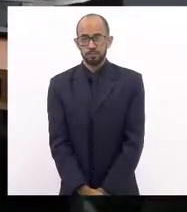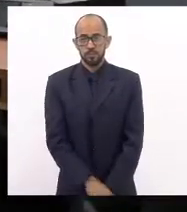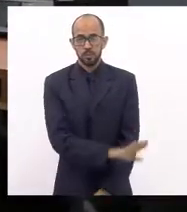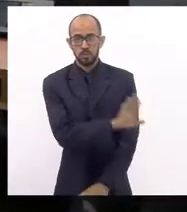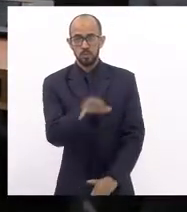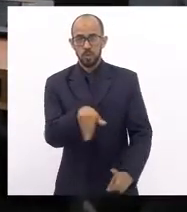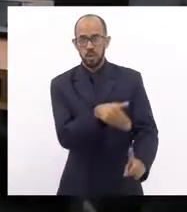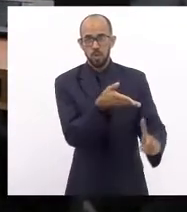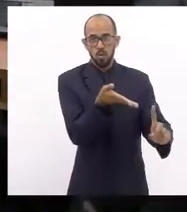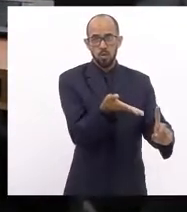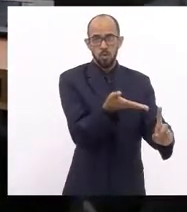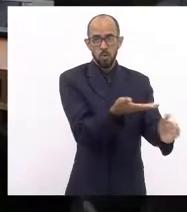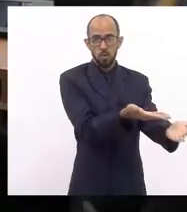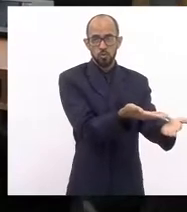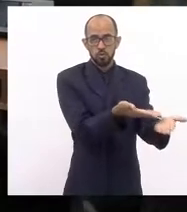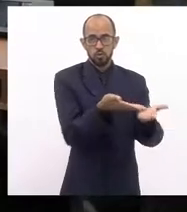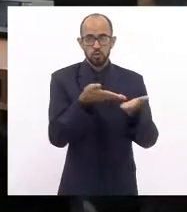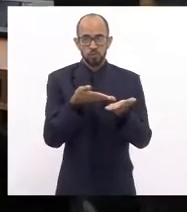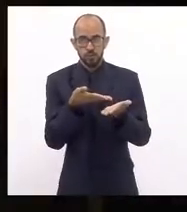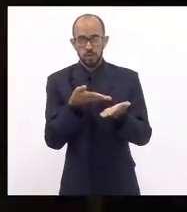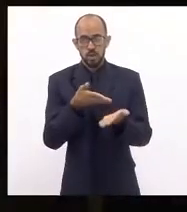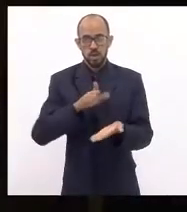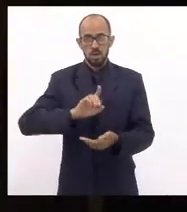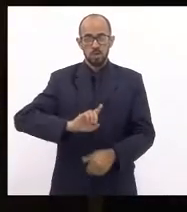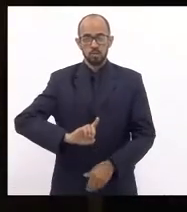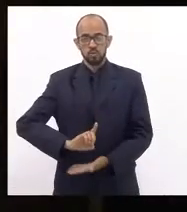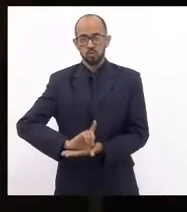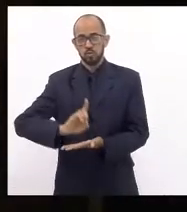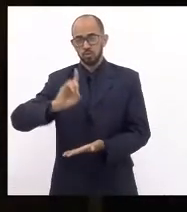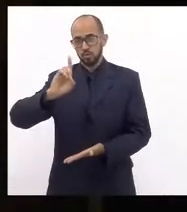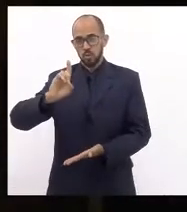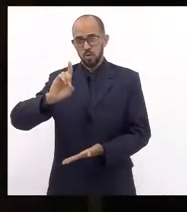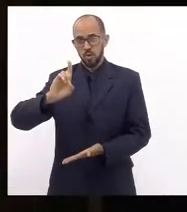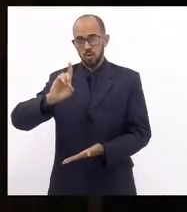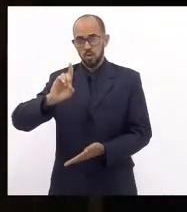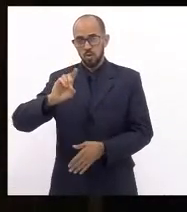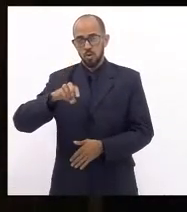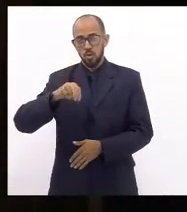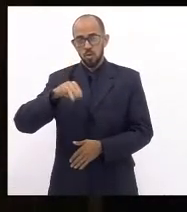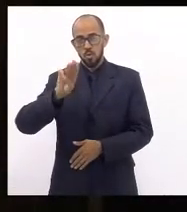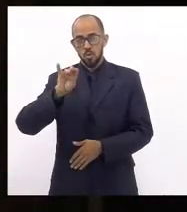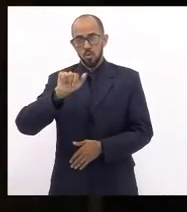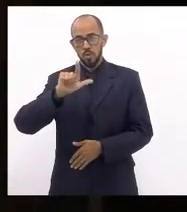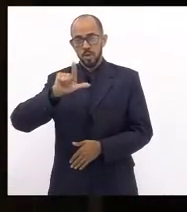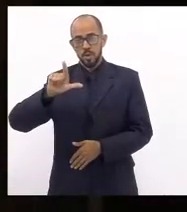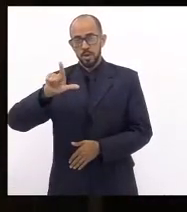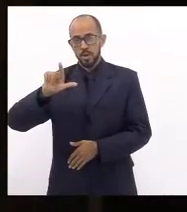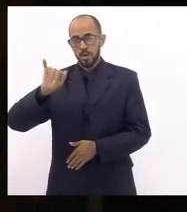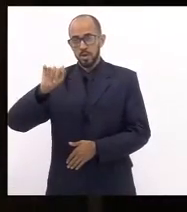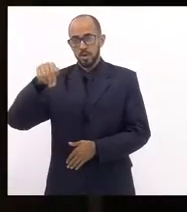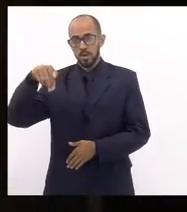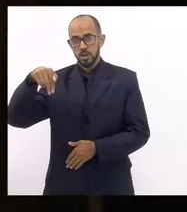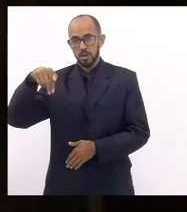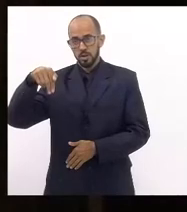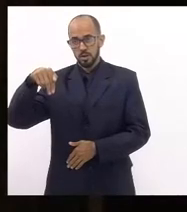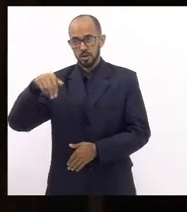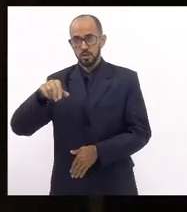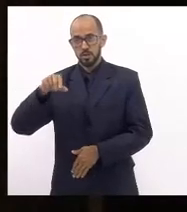Tenho a honra de chamar o excelentíssimo doutor William Silva de Souza.